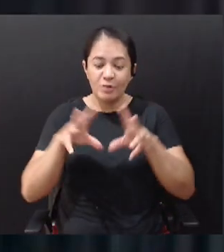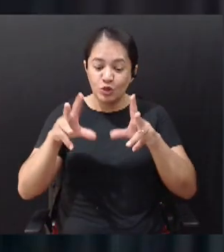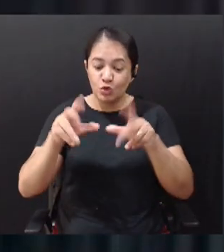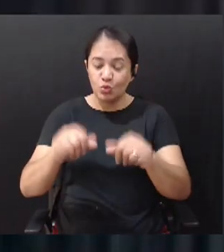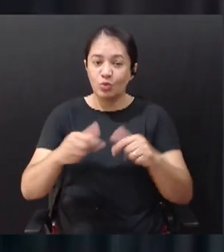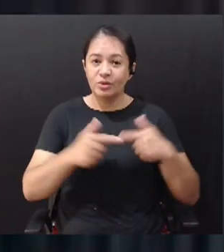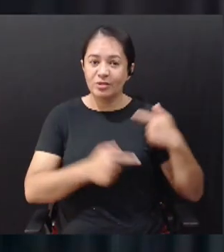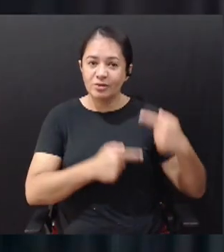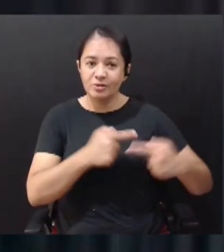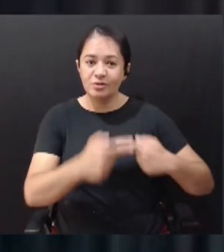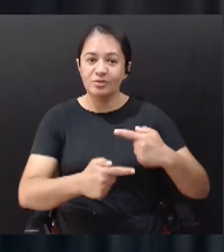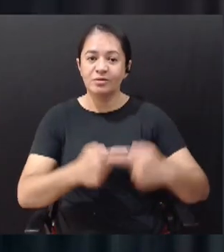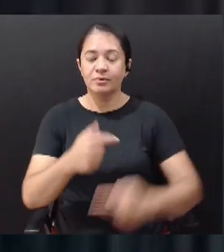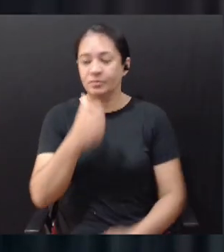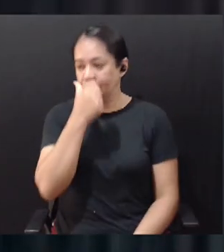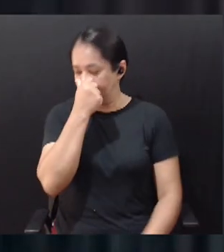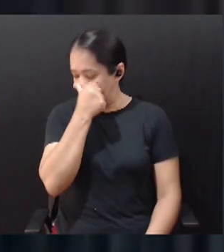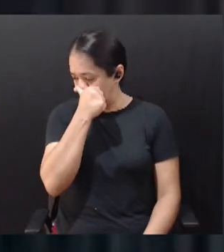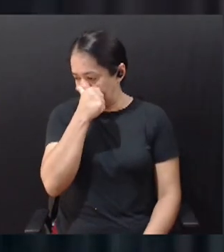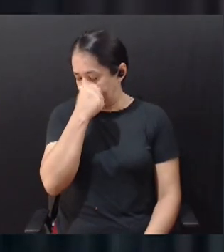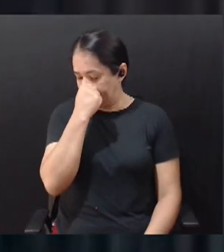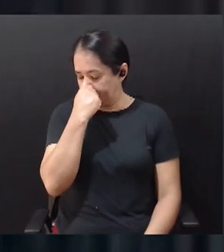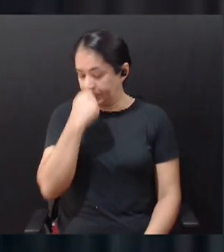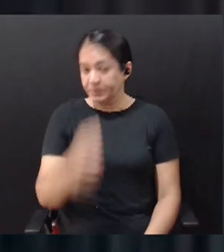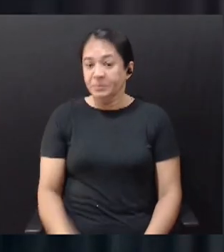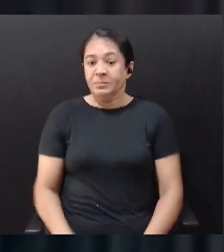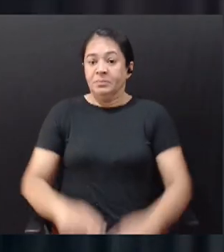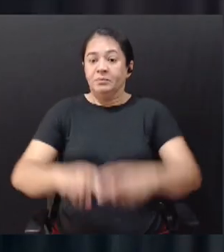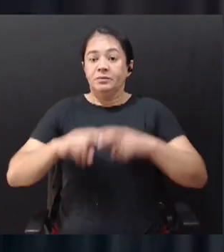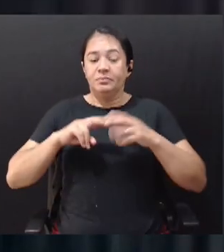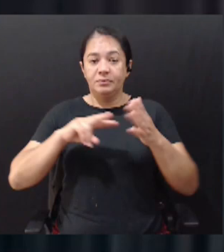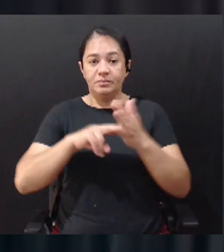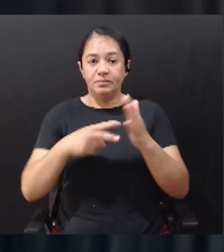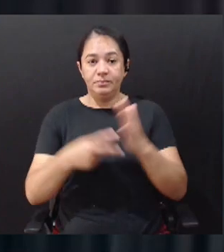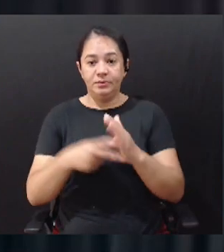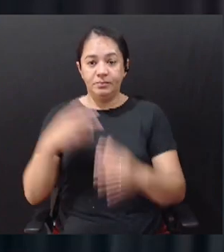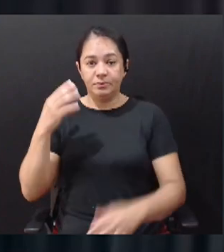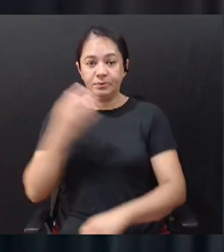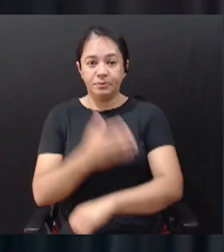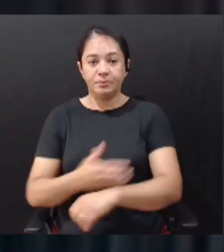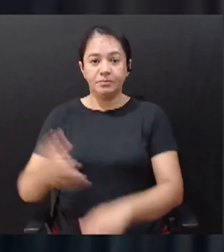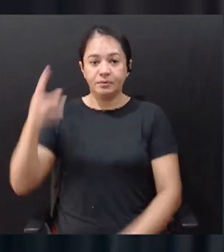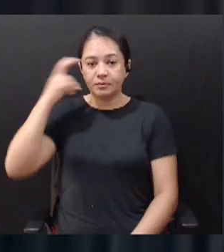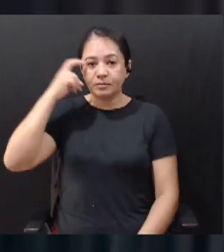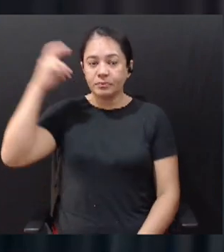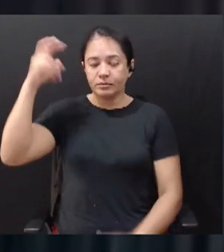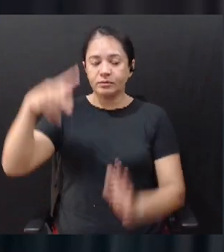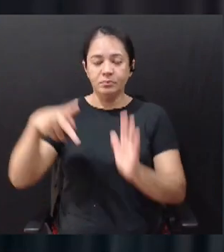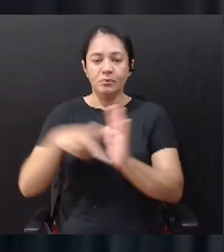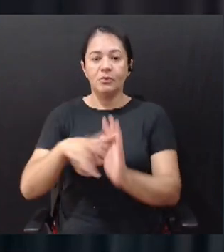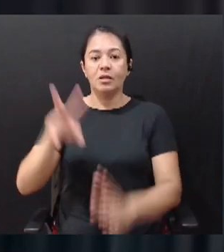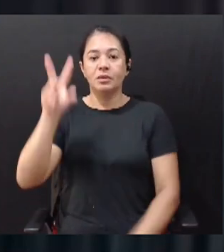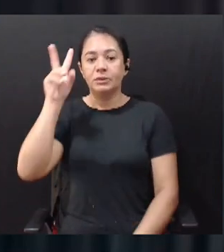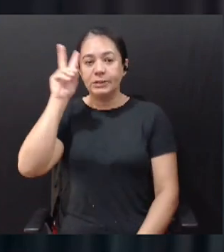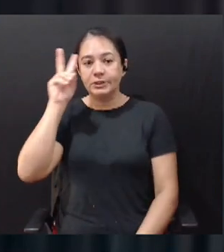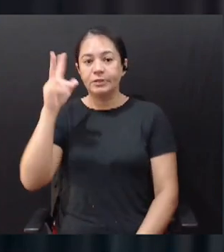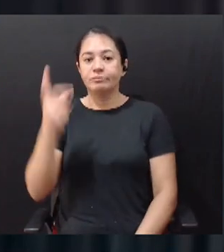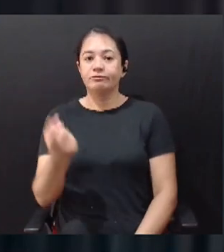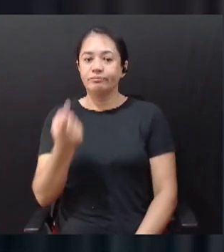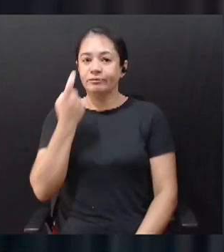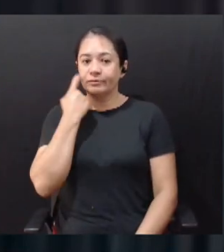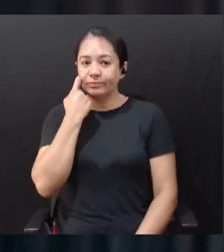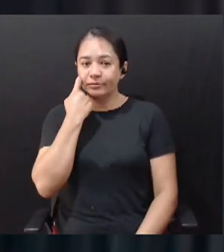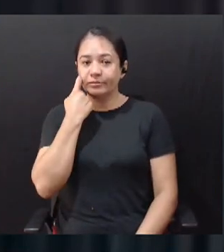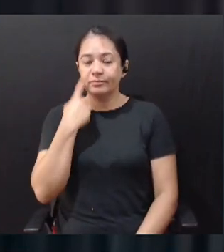pelo significado cultural que a gente dá pra segunda-feira, pra própria sexta-feira, até, né, quando a gente vê